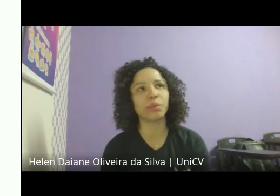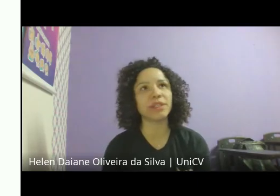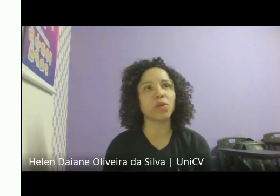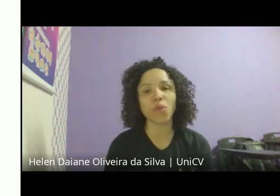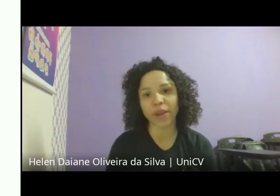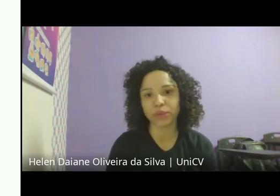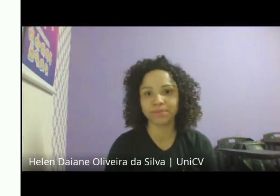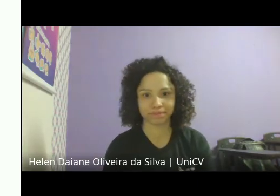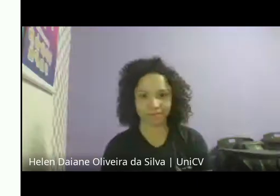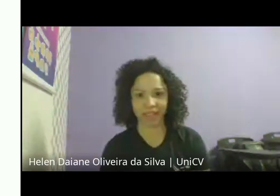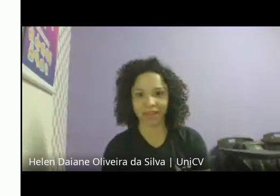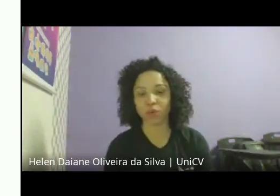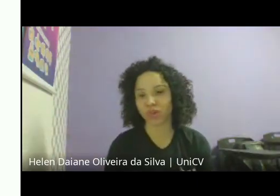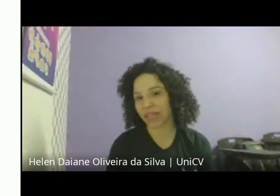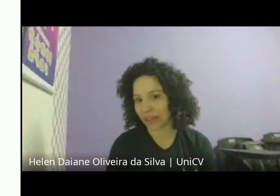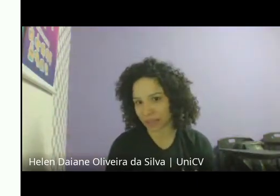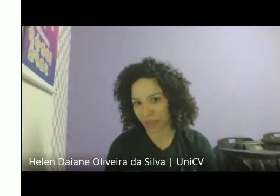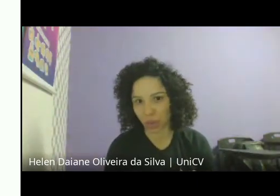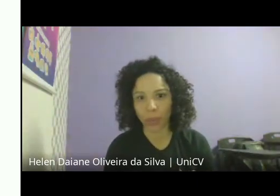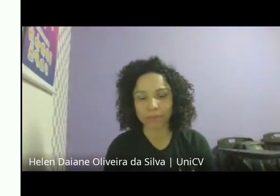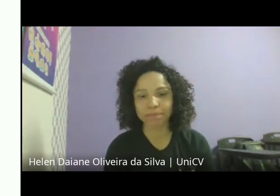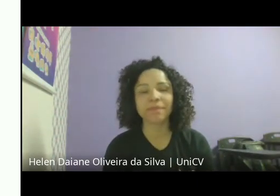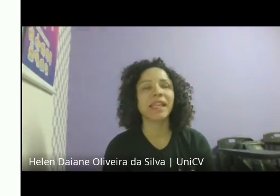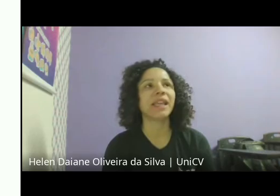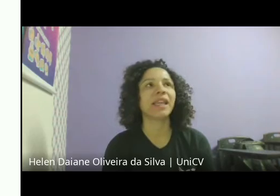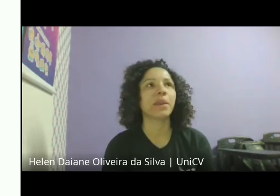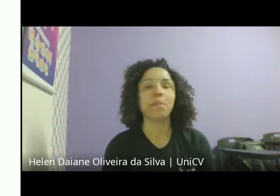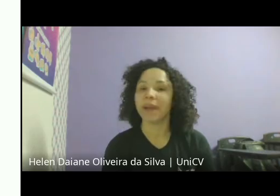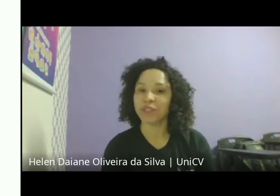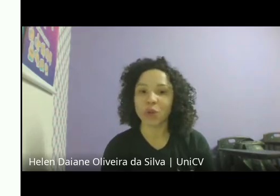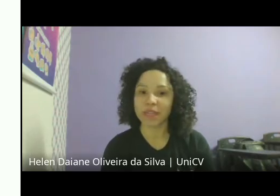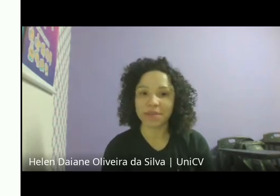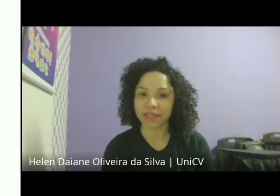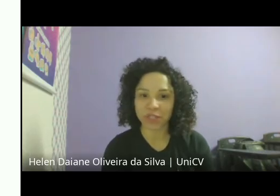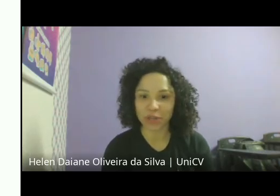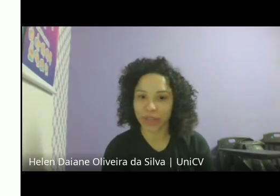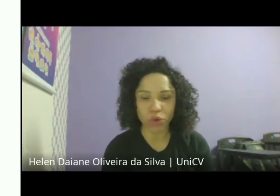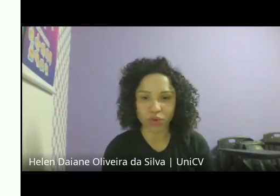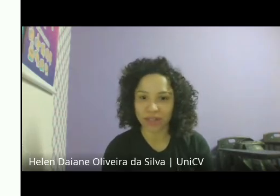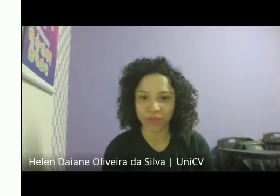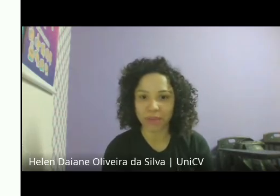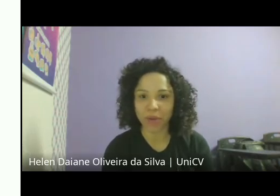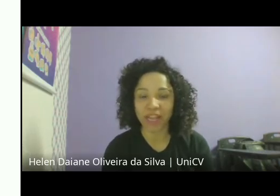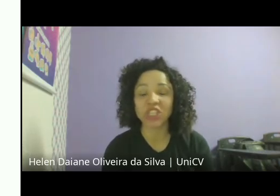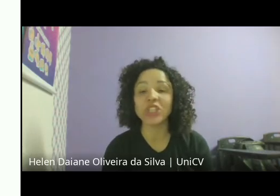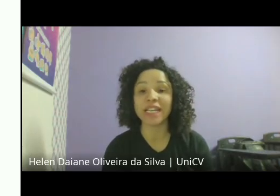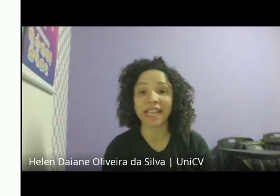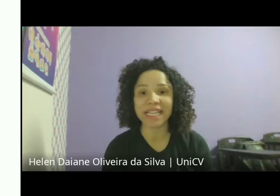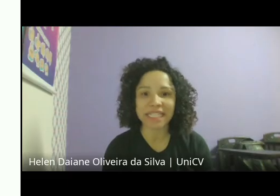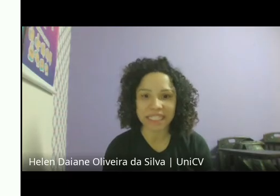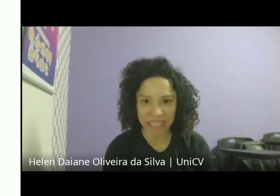fui combina com eu, né? Tá conjugado nessa pessoa. Mas como em Libras a gente não tem conjugação verbal, a